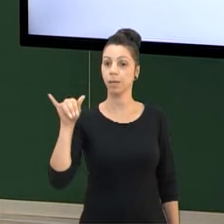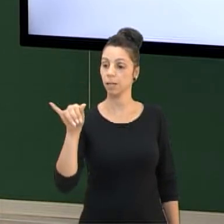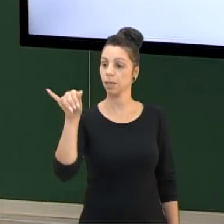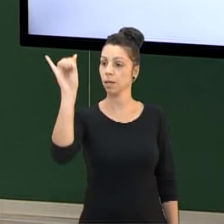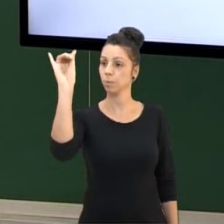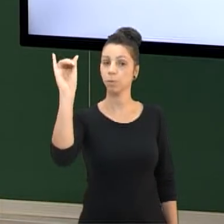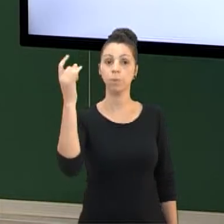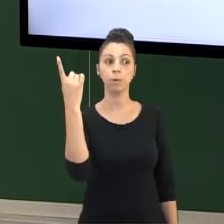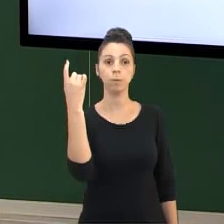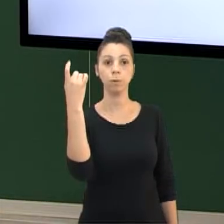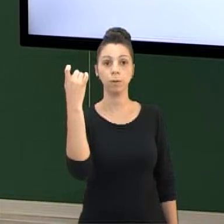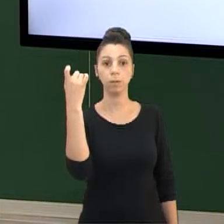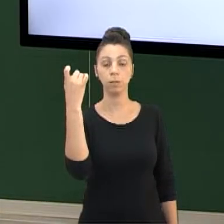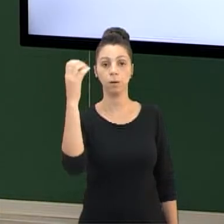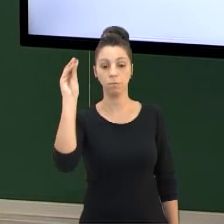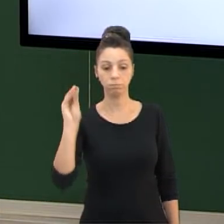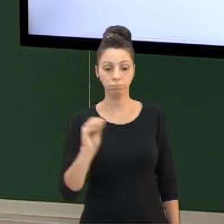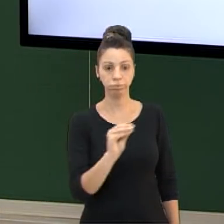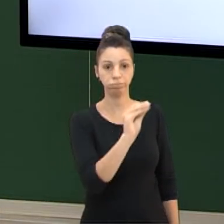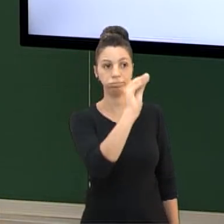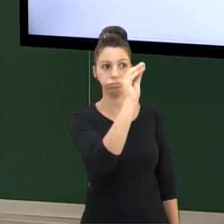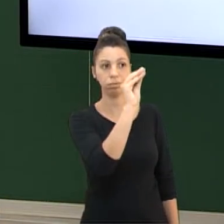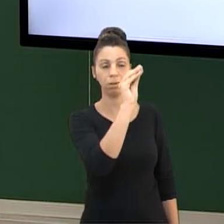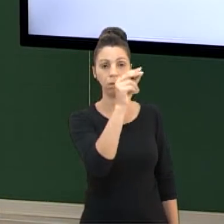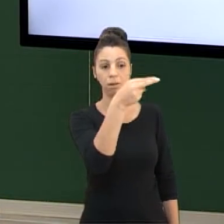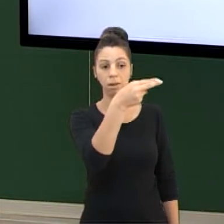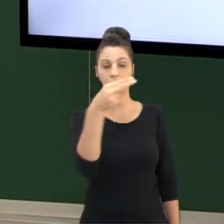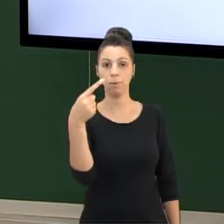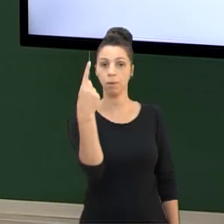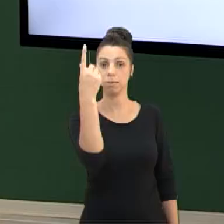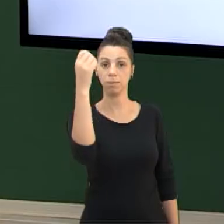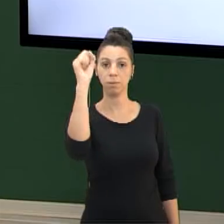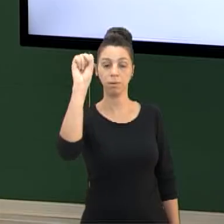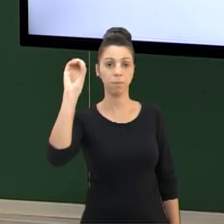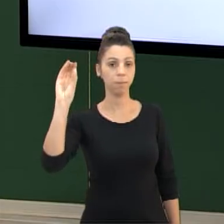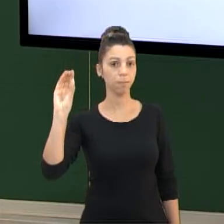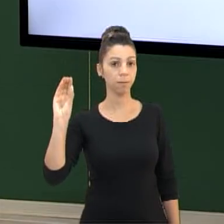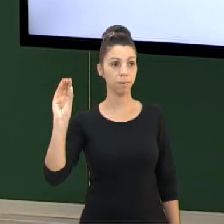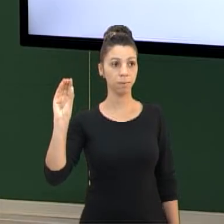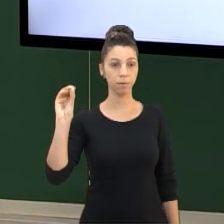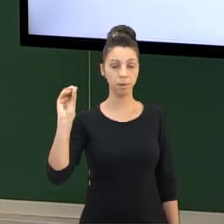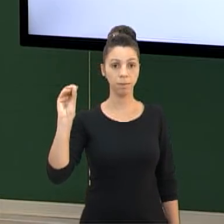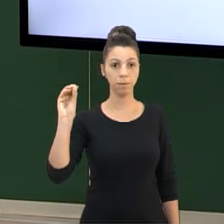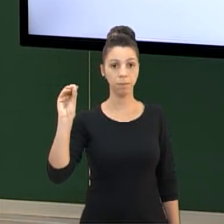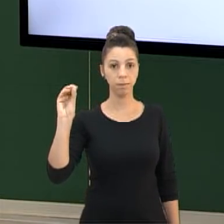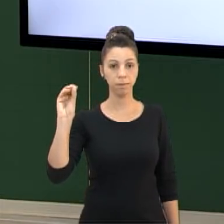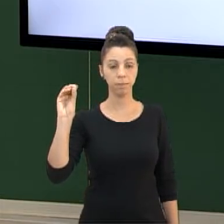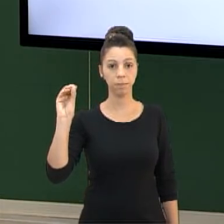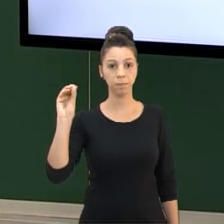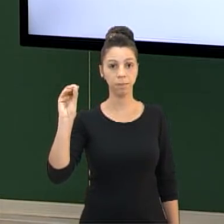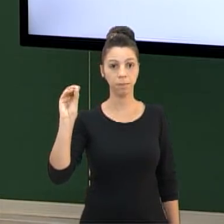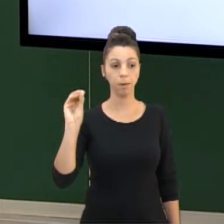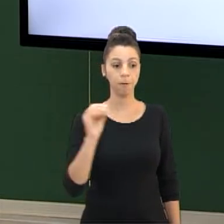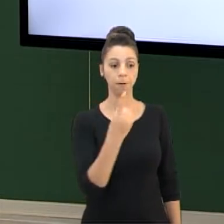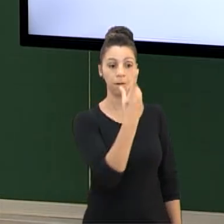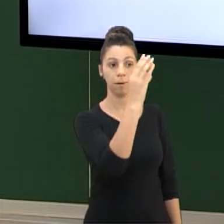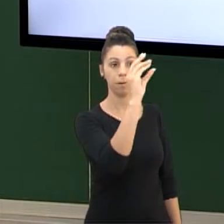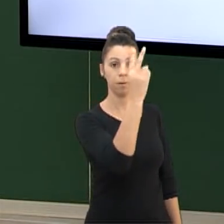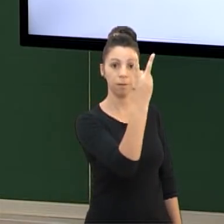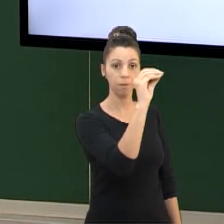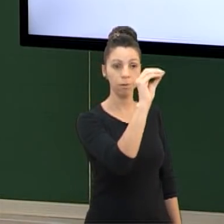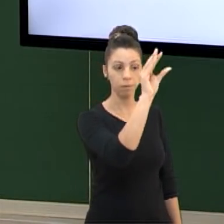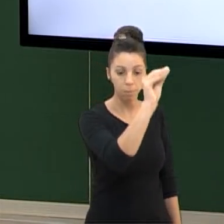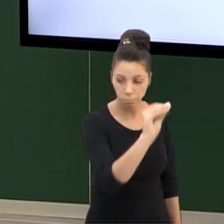y será igual a 180 graus e eu vou ter que passar 120 para o segundo membro da